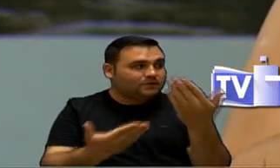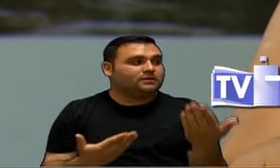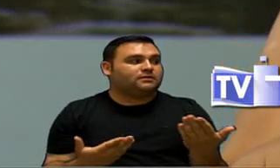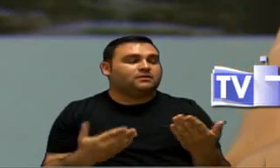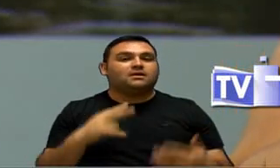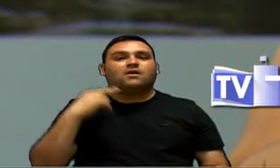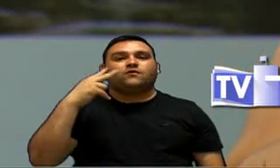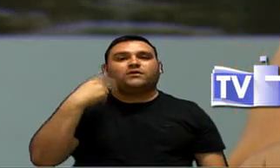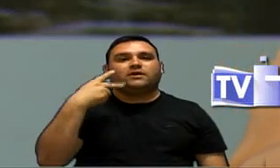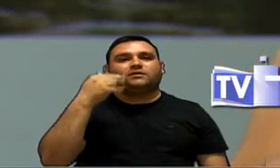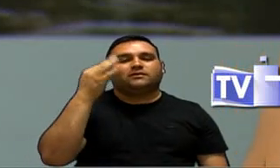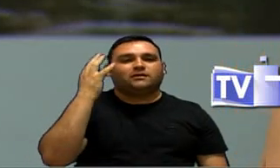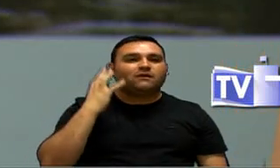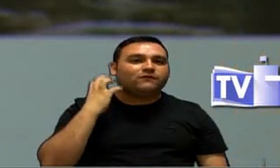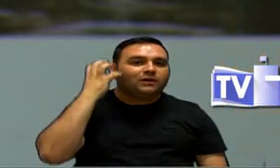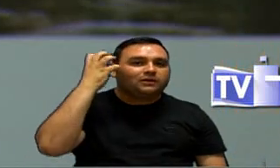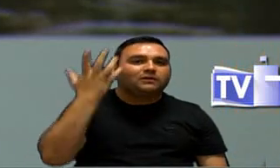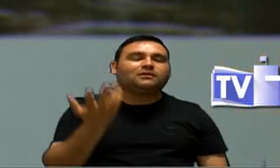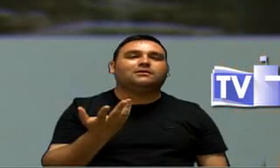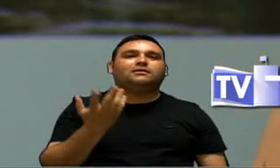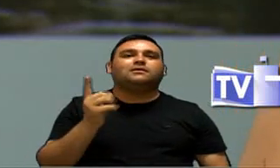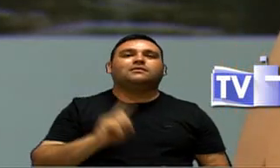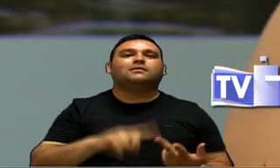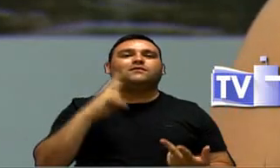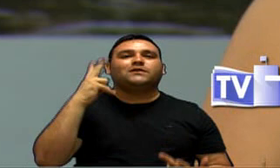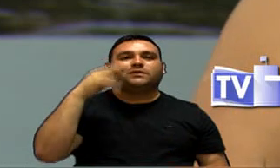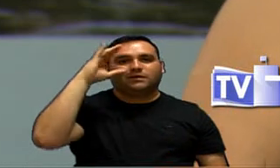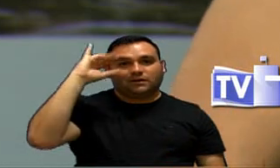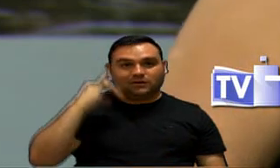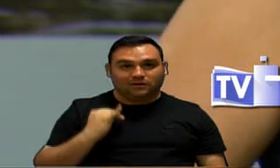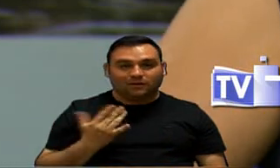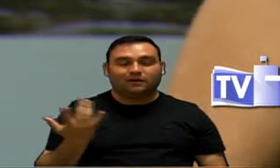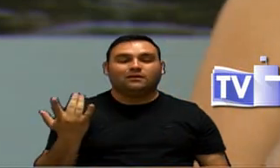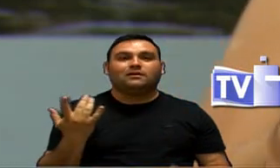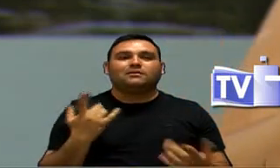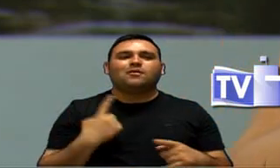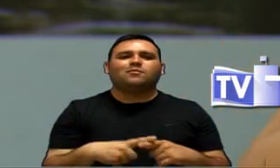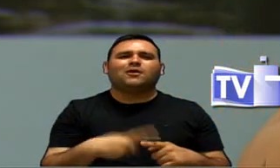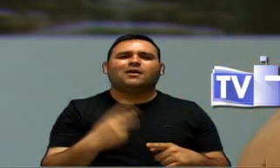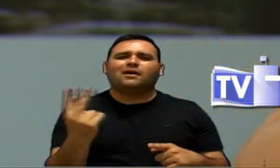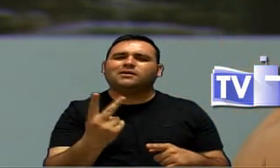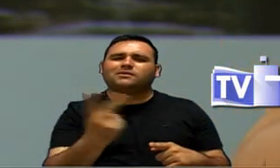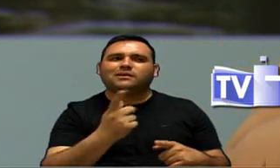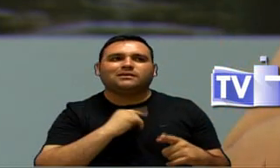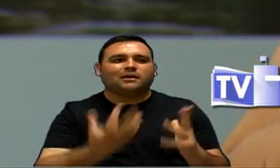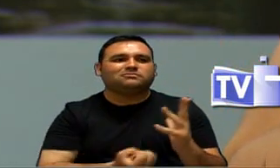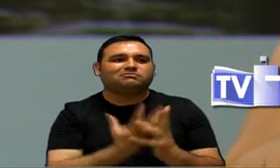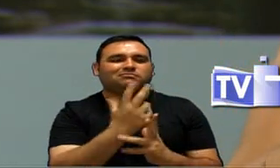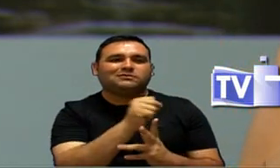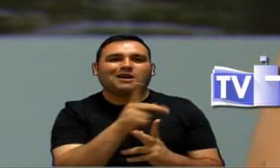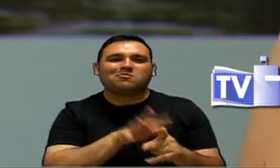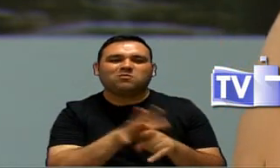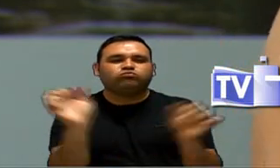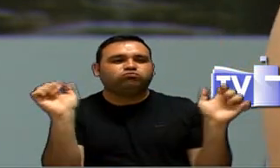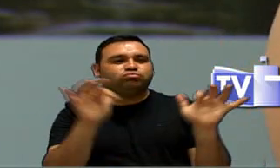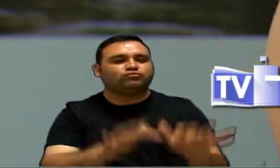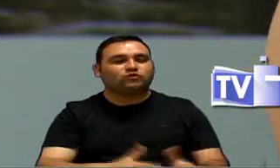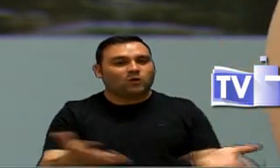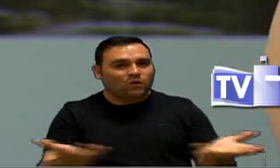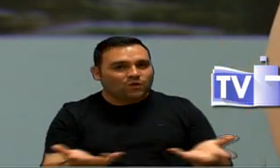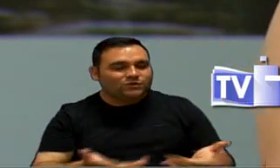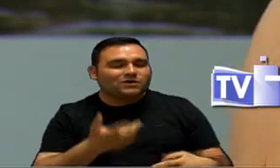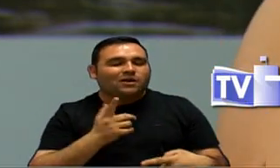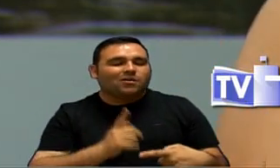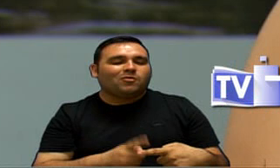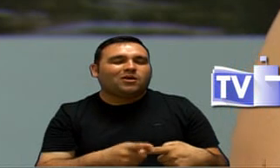à vereadora Fernanda Garcia e à vereadora Yara Bernardi por ter construído essa audiência pública, né, da